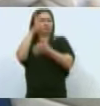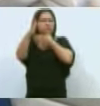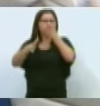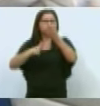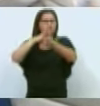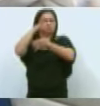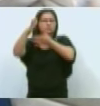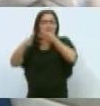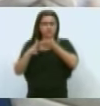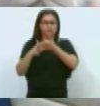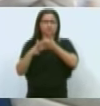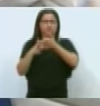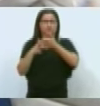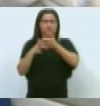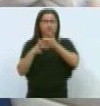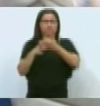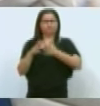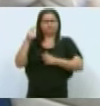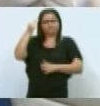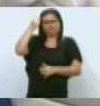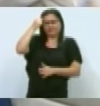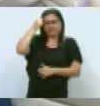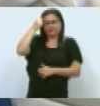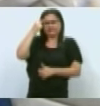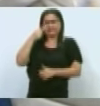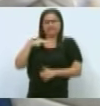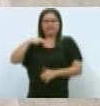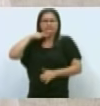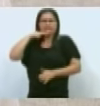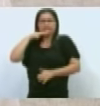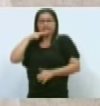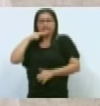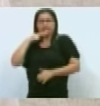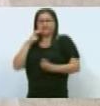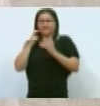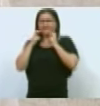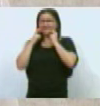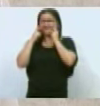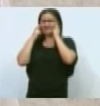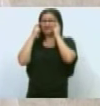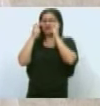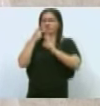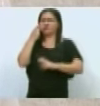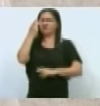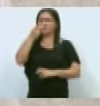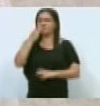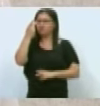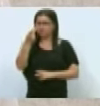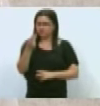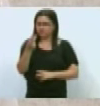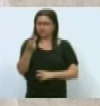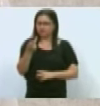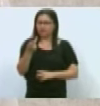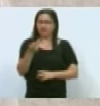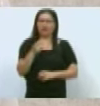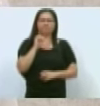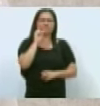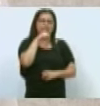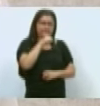isso inibe um pouco o processo da Clarinha bastante, de falar? Bastante. Nós estamos até com um problema aqui com